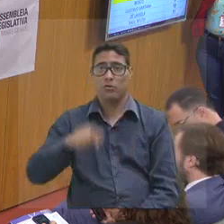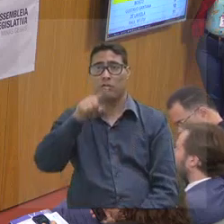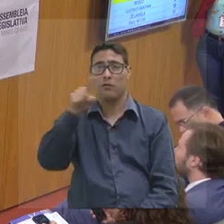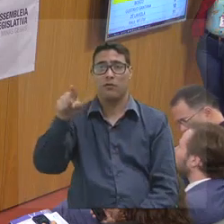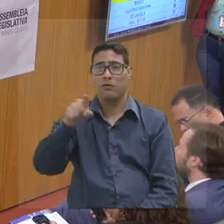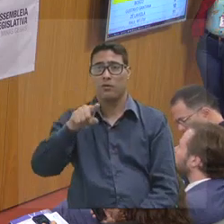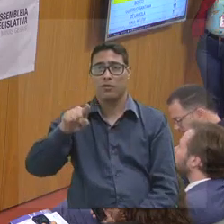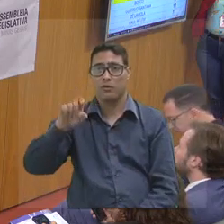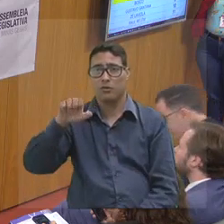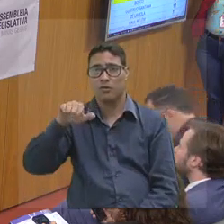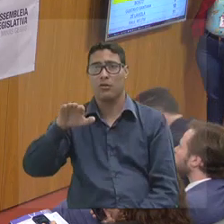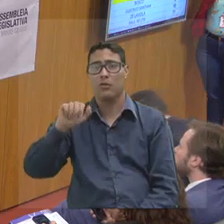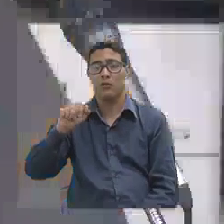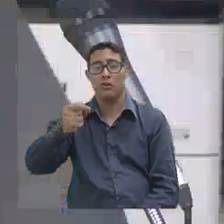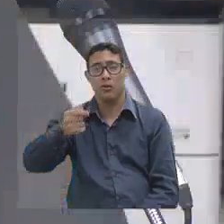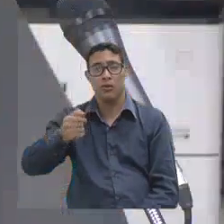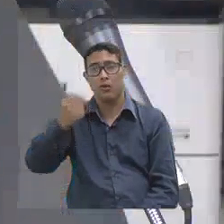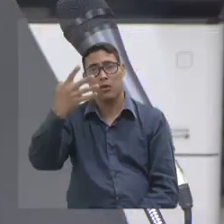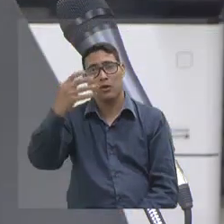40 milhões